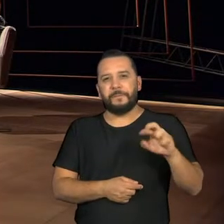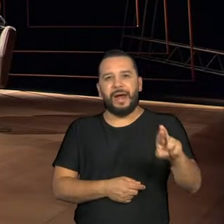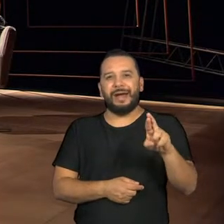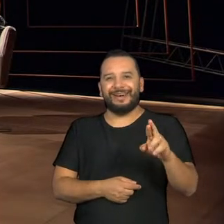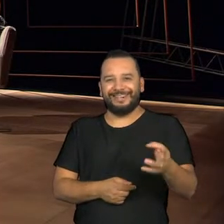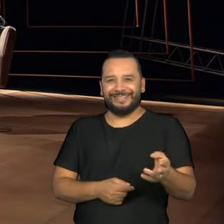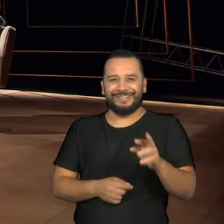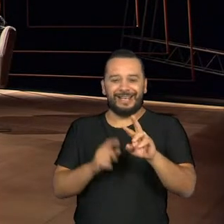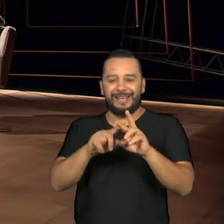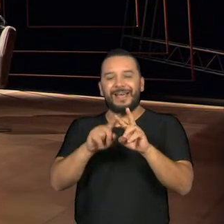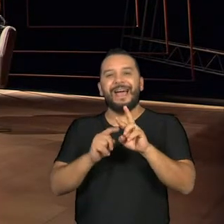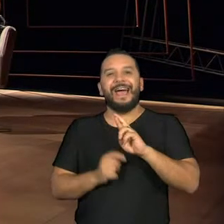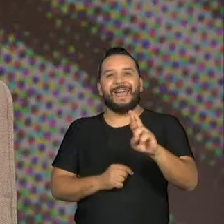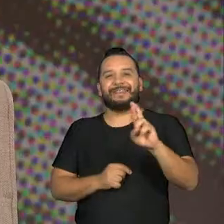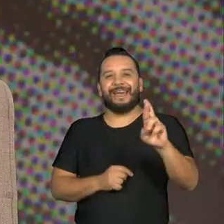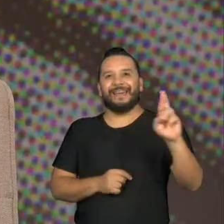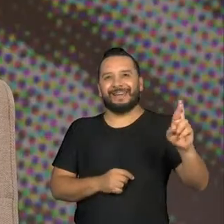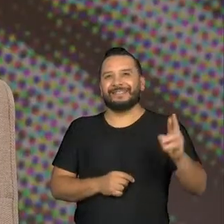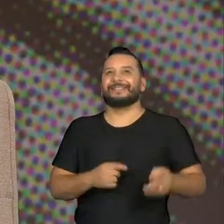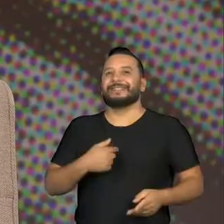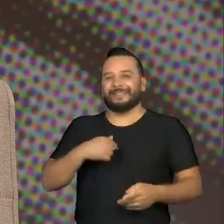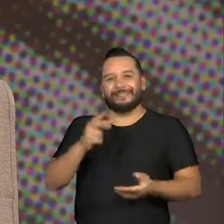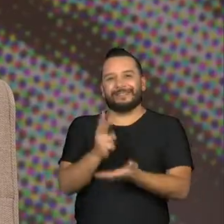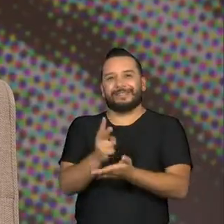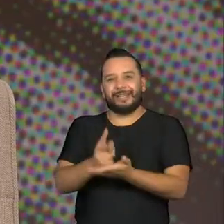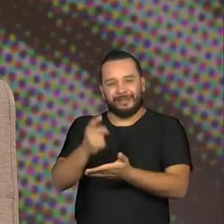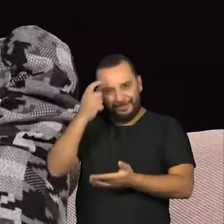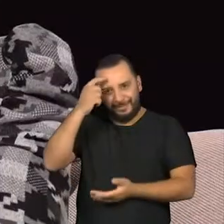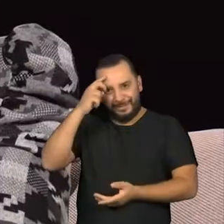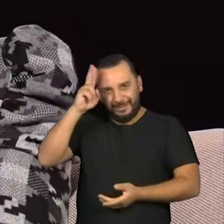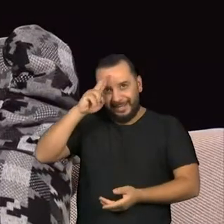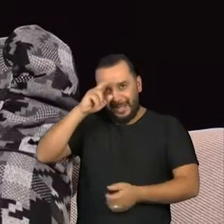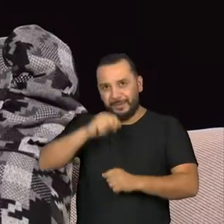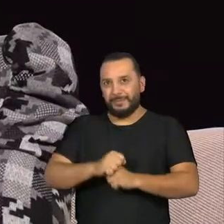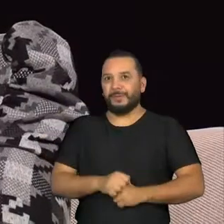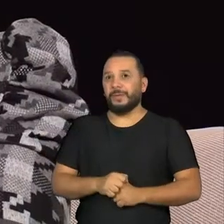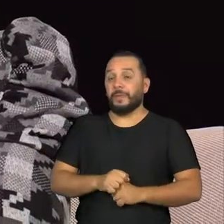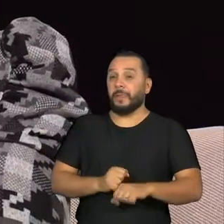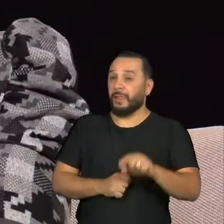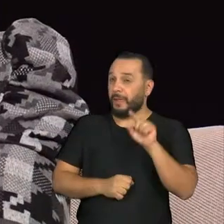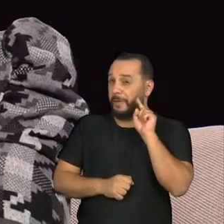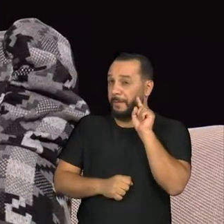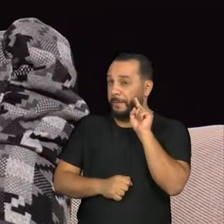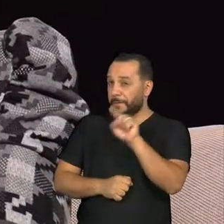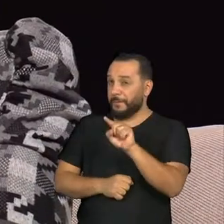Ai, que legal. E eu sempre lembro disso. Você fez